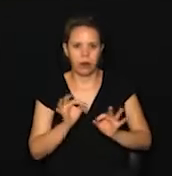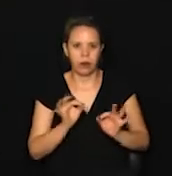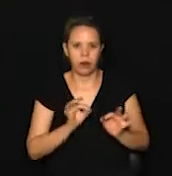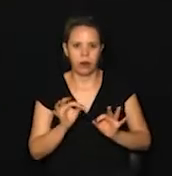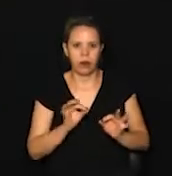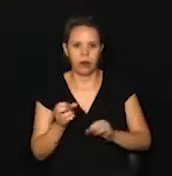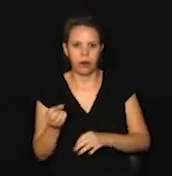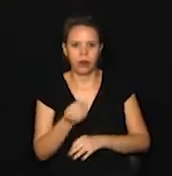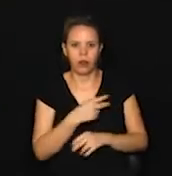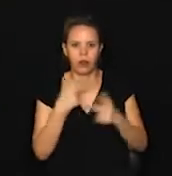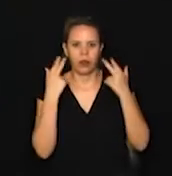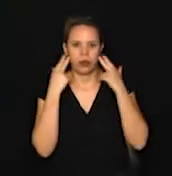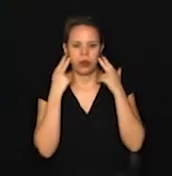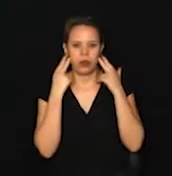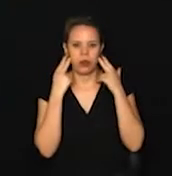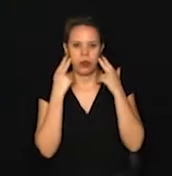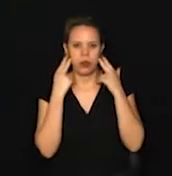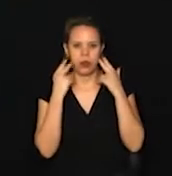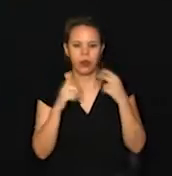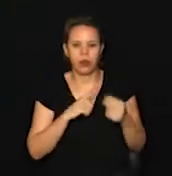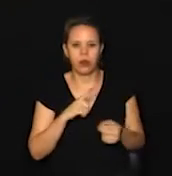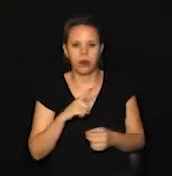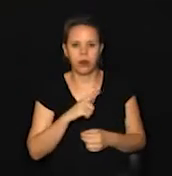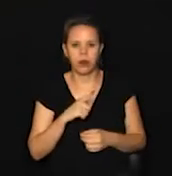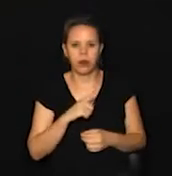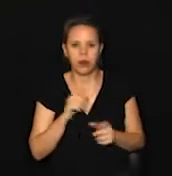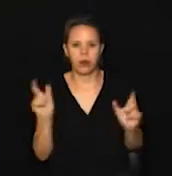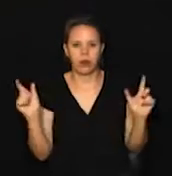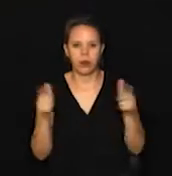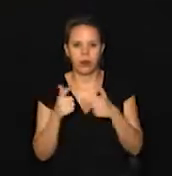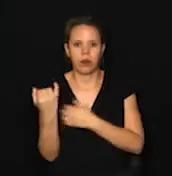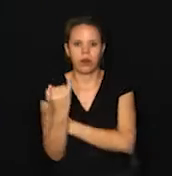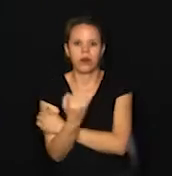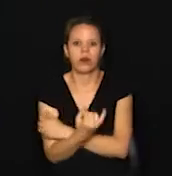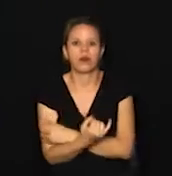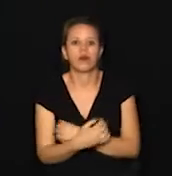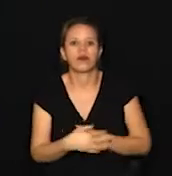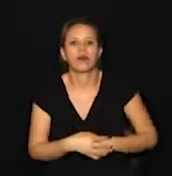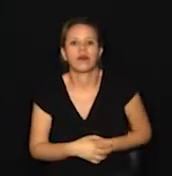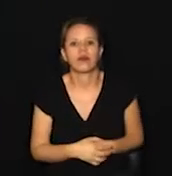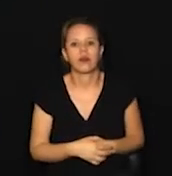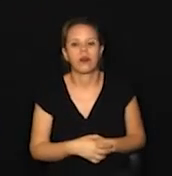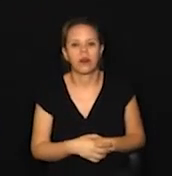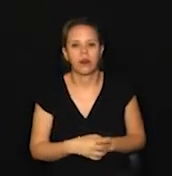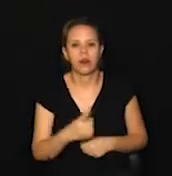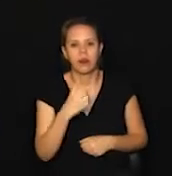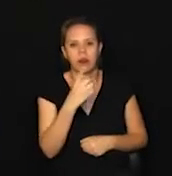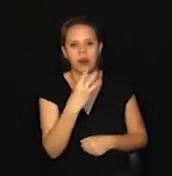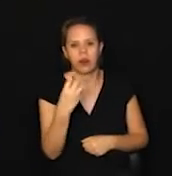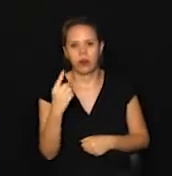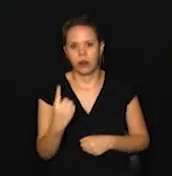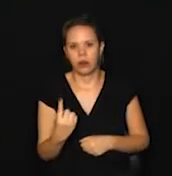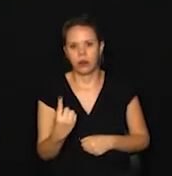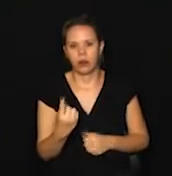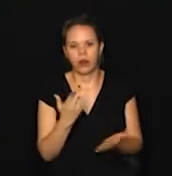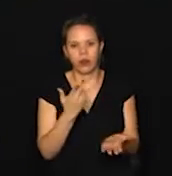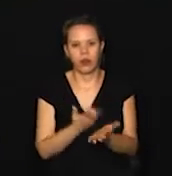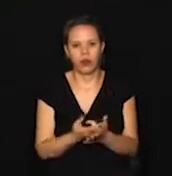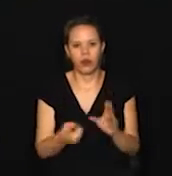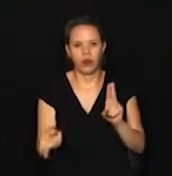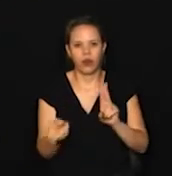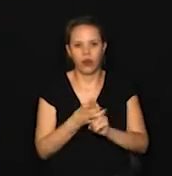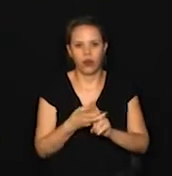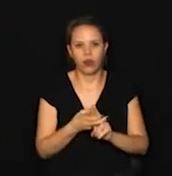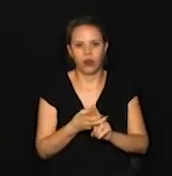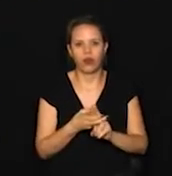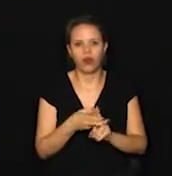este novo normal. A gente tem aí essa redução importante, olha, dos 131 leitos do SUS municipal,